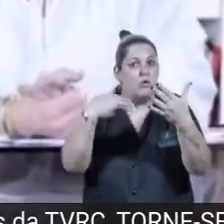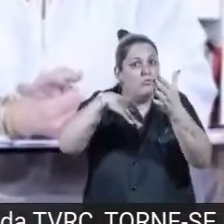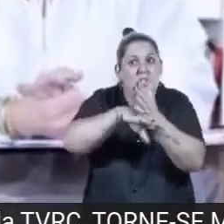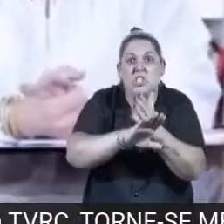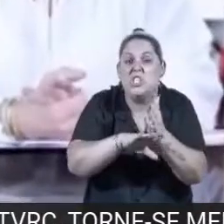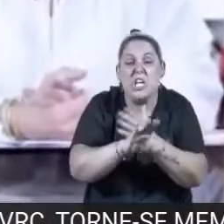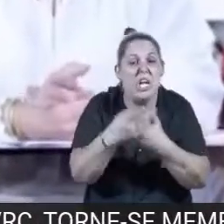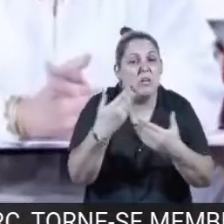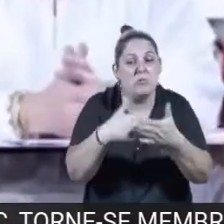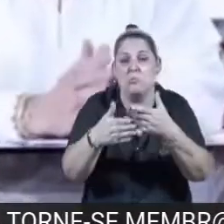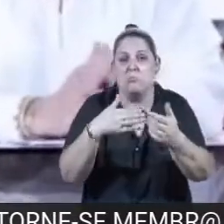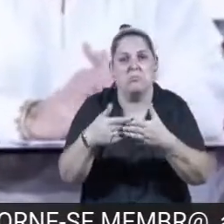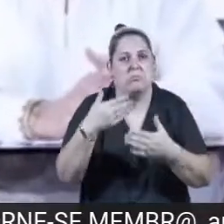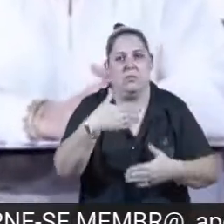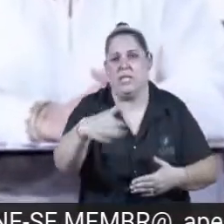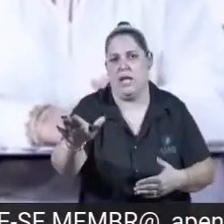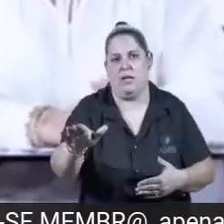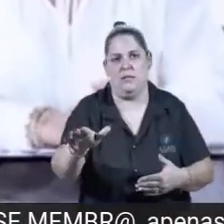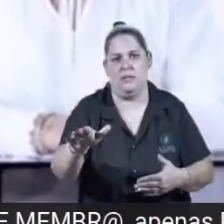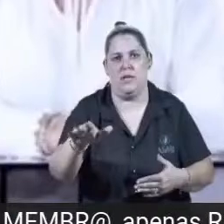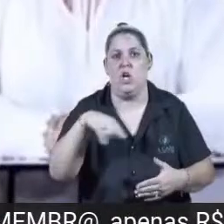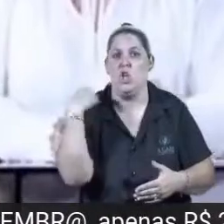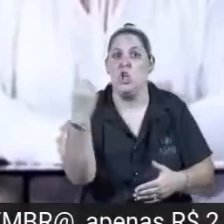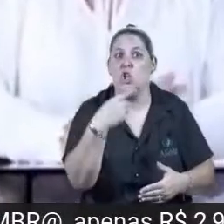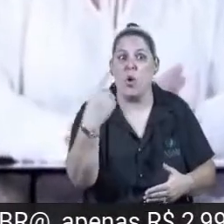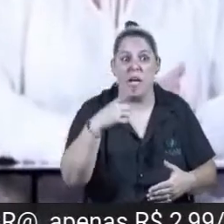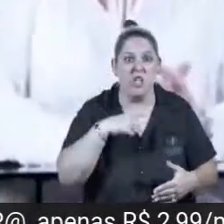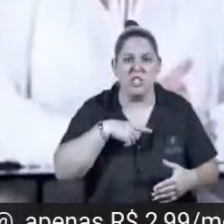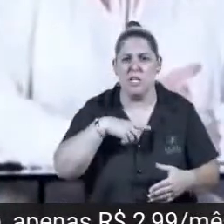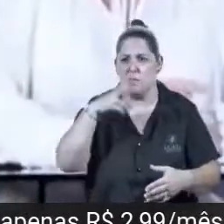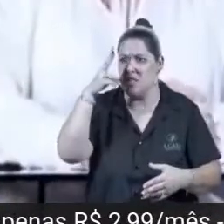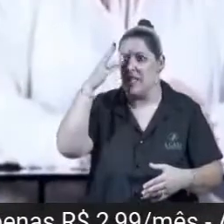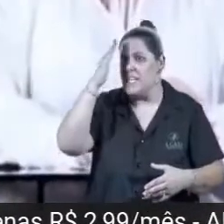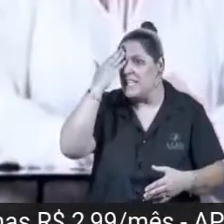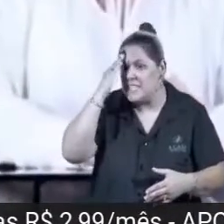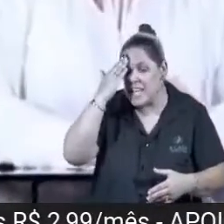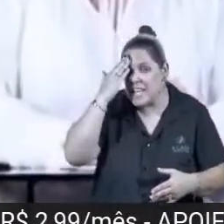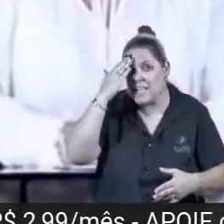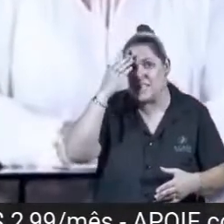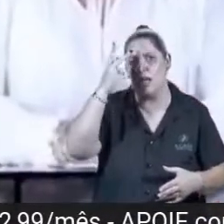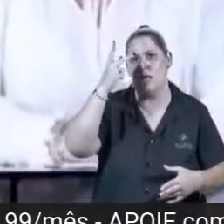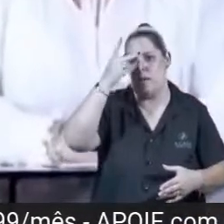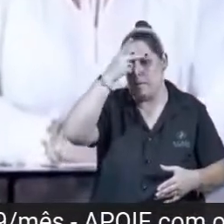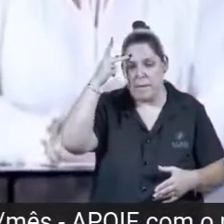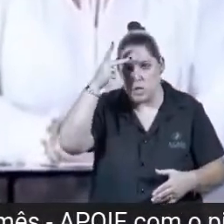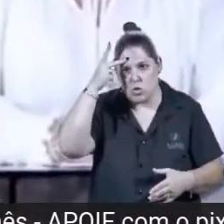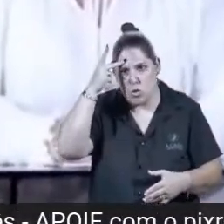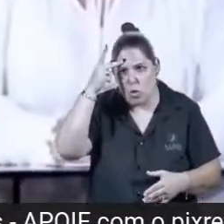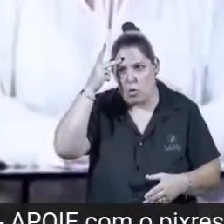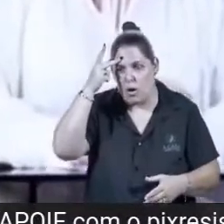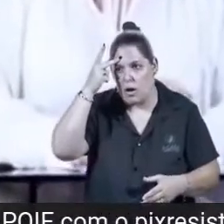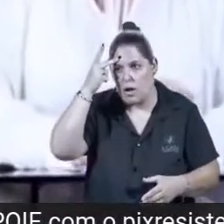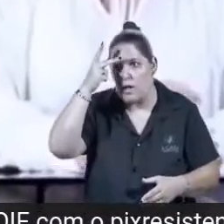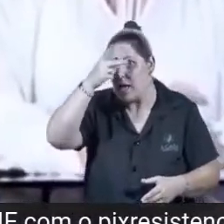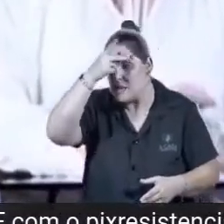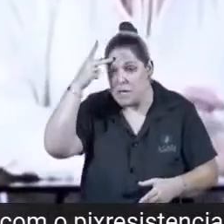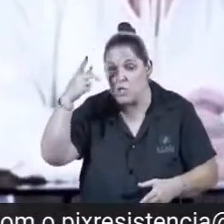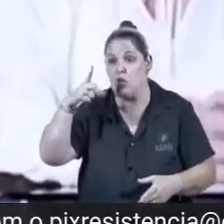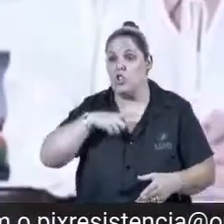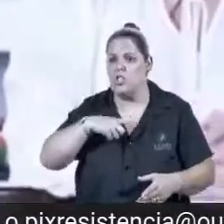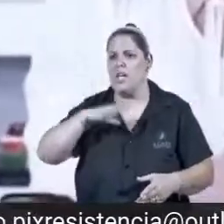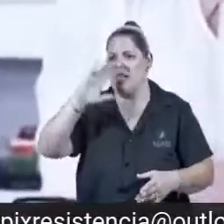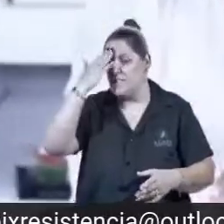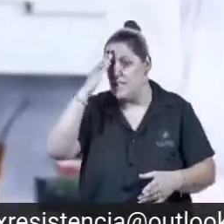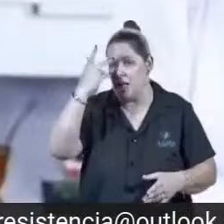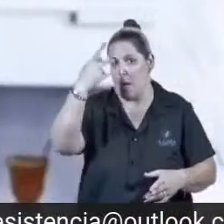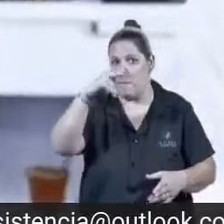elas eram. Éramos nós que tínhamos que entender as pessoas, e as pessoas tinham que entender o PT do jeito que